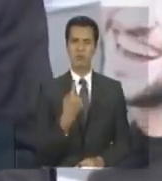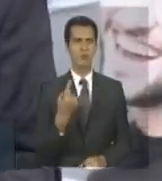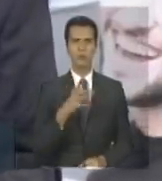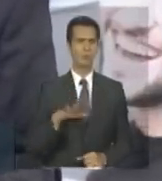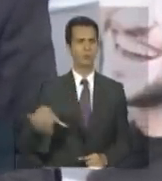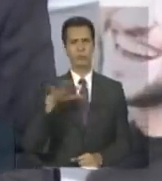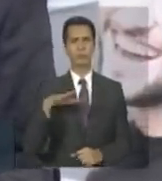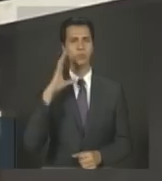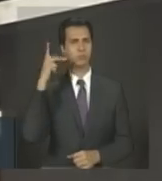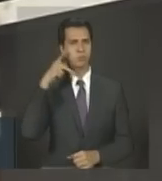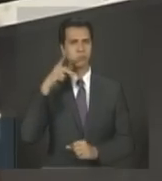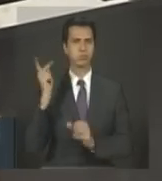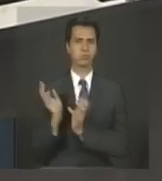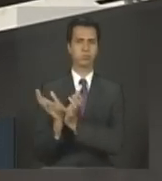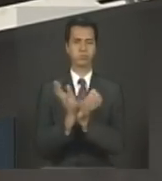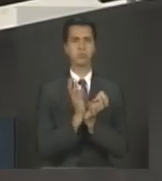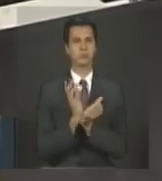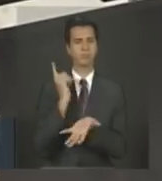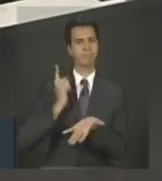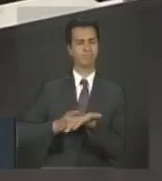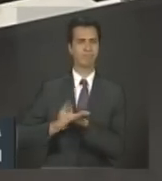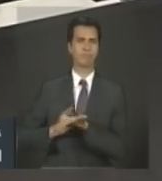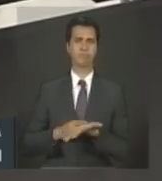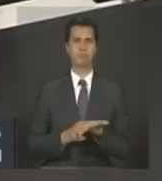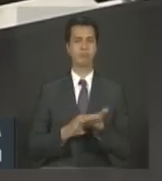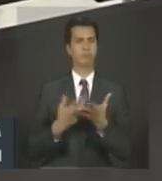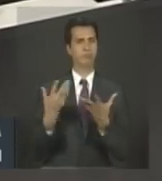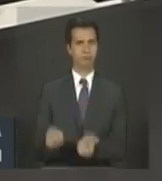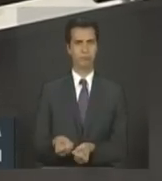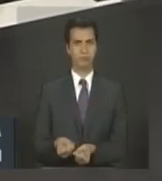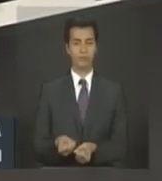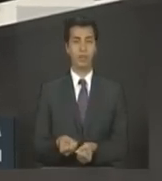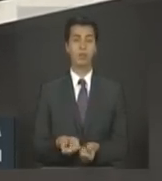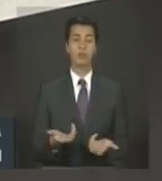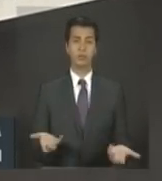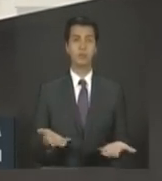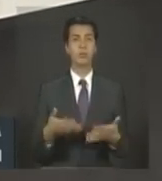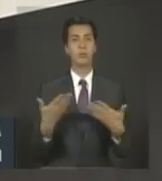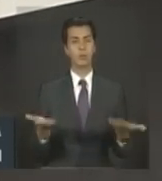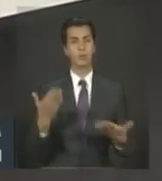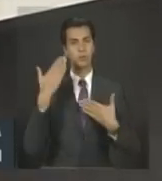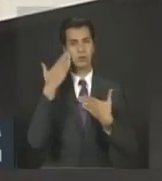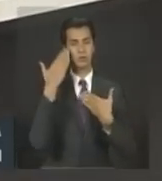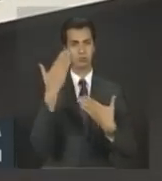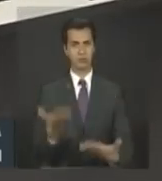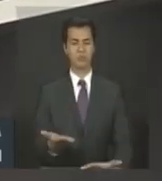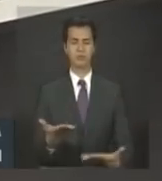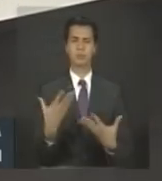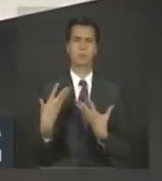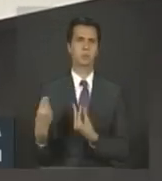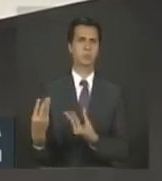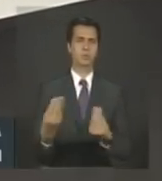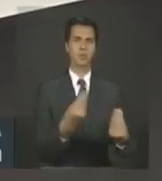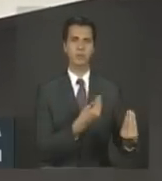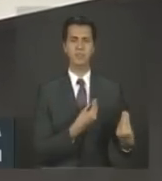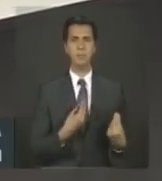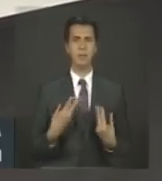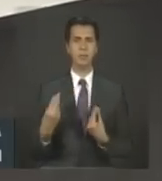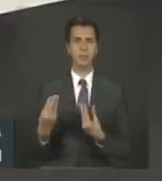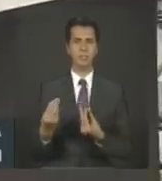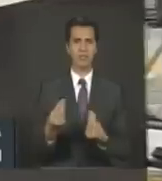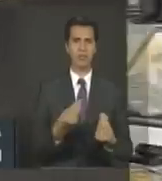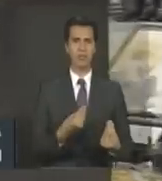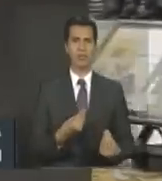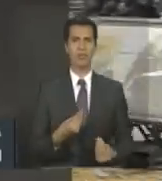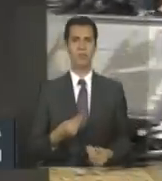a educação deveria se tornar uma política de Estado. Então, aqui, os agradecimentos são muitos. Primeiro, ao